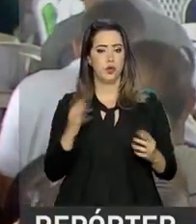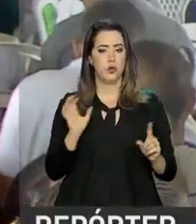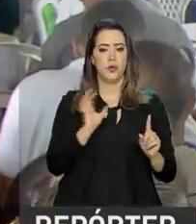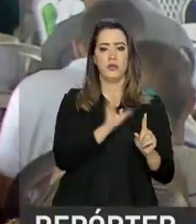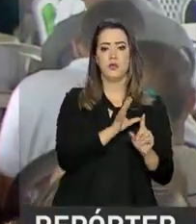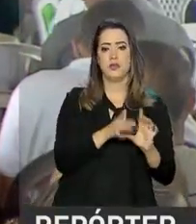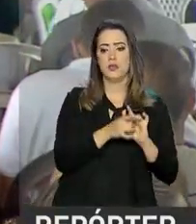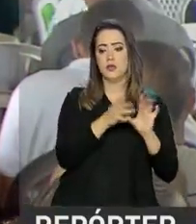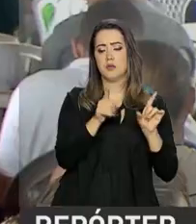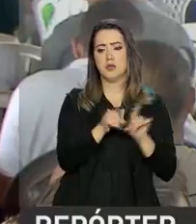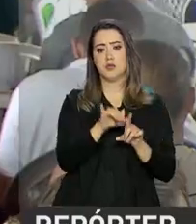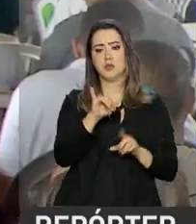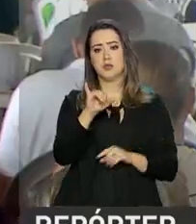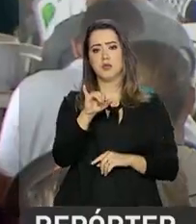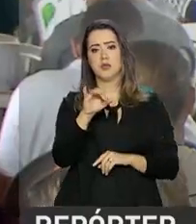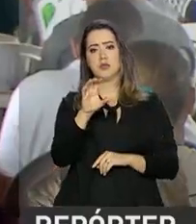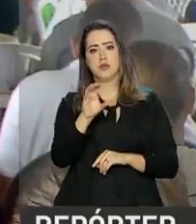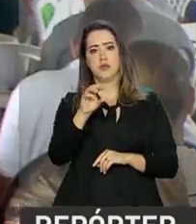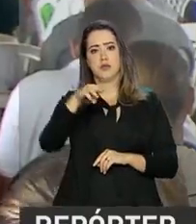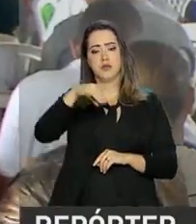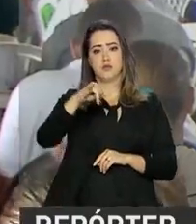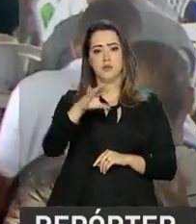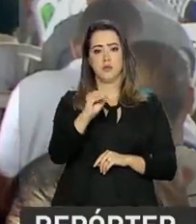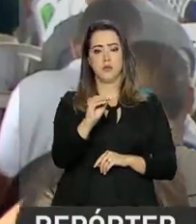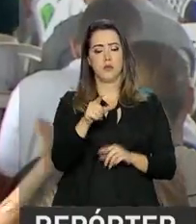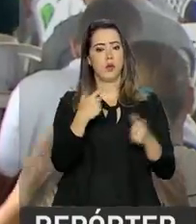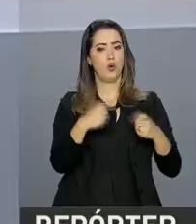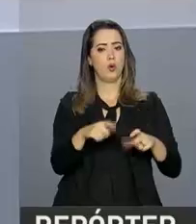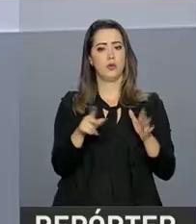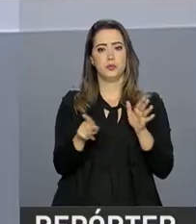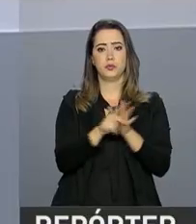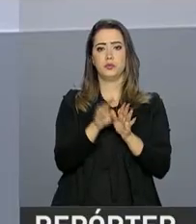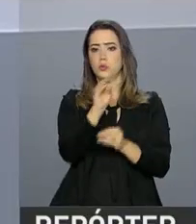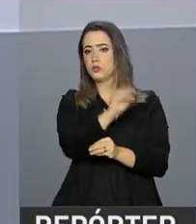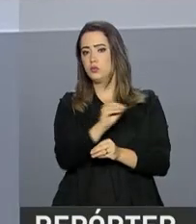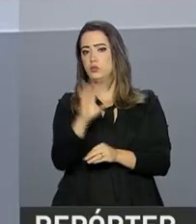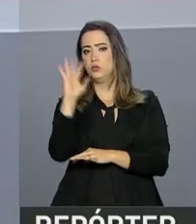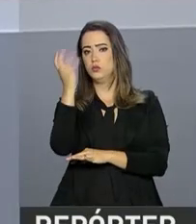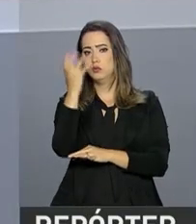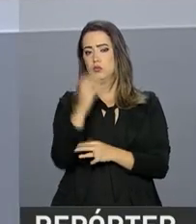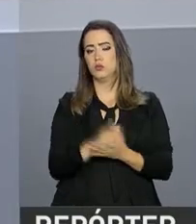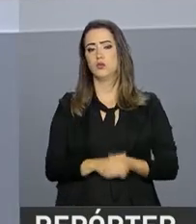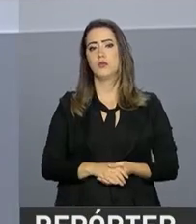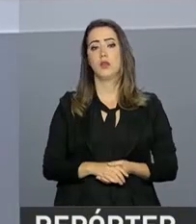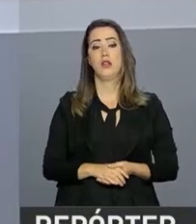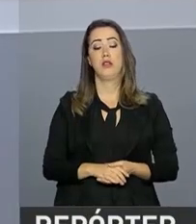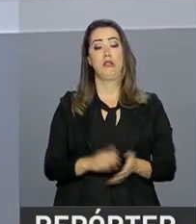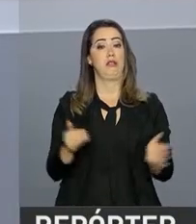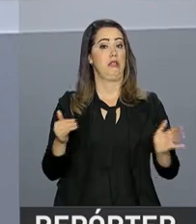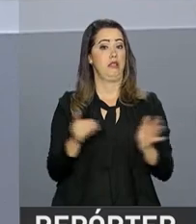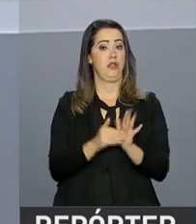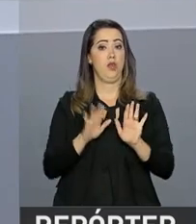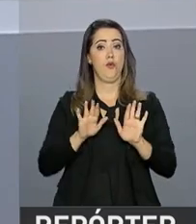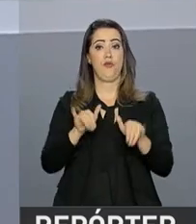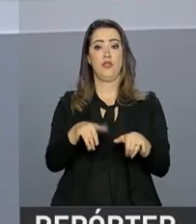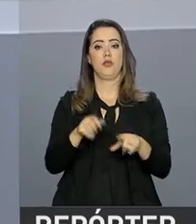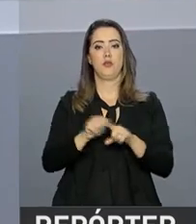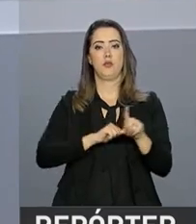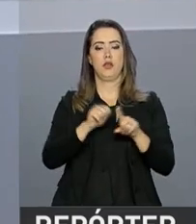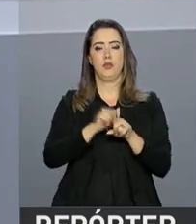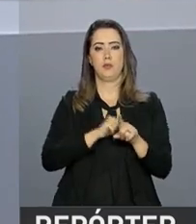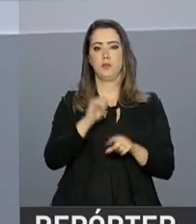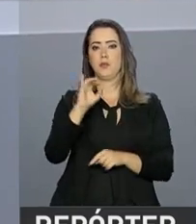na autonomia do ICMBio de gerir a área como uma unidade de conservação. Até o final deste mês, o ICMBio vai